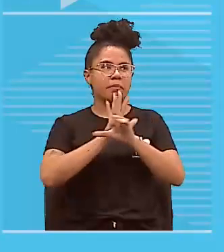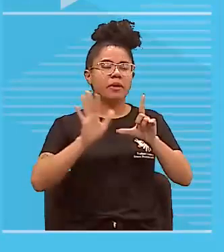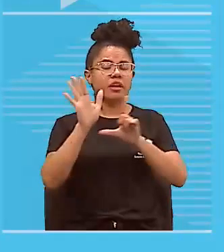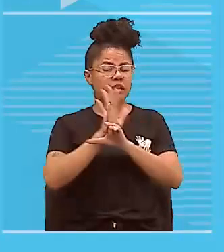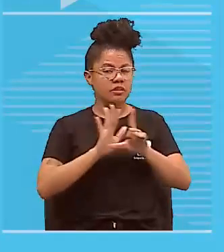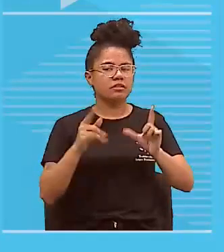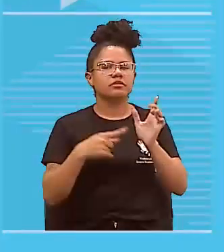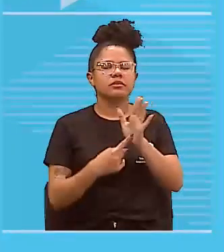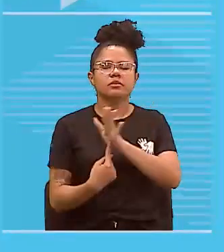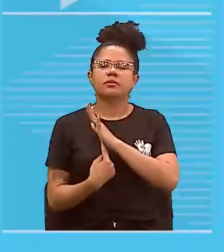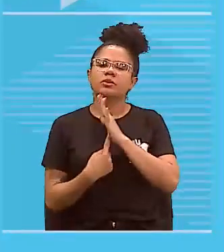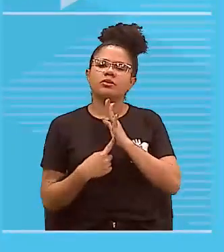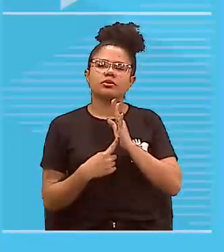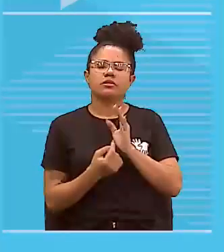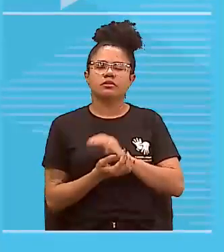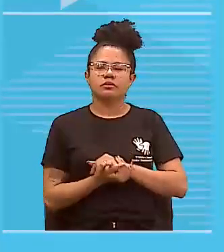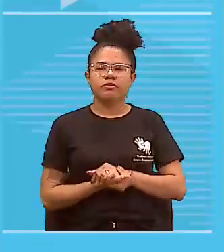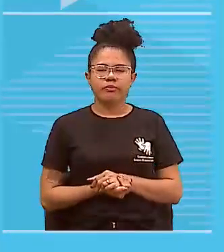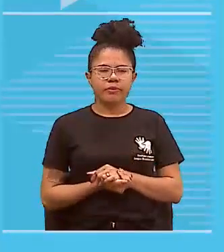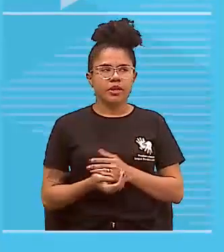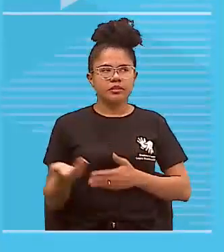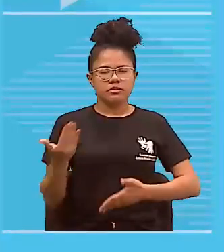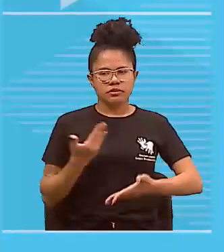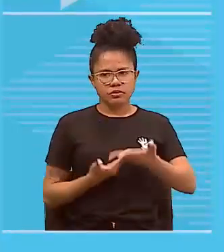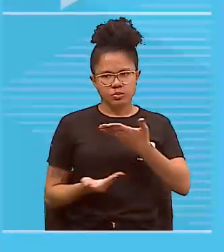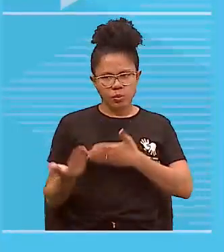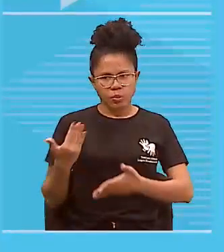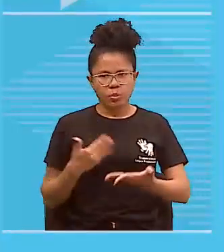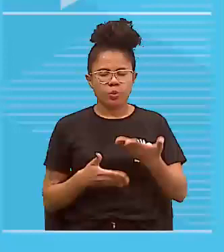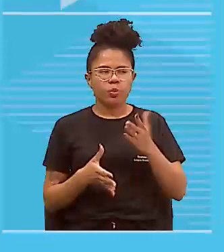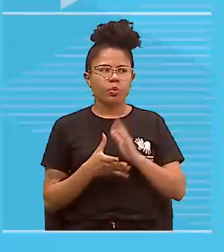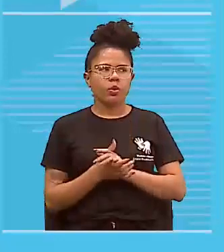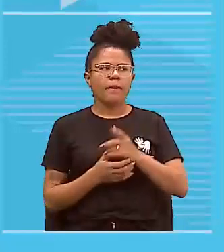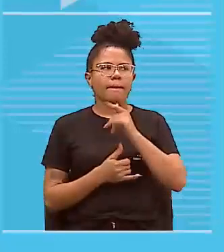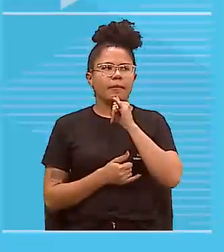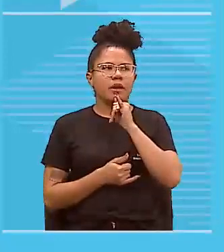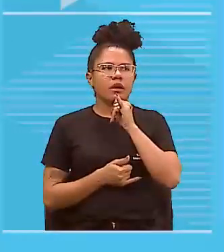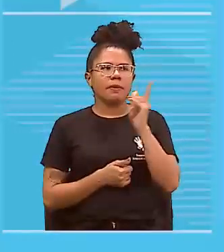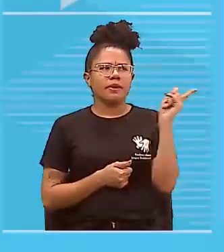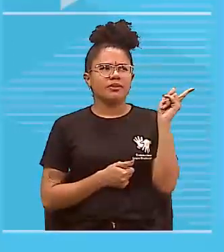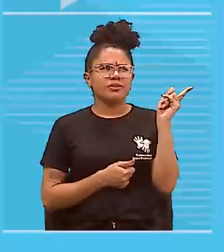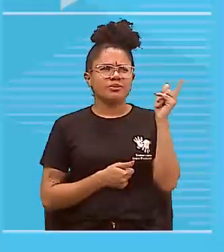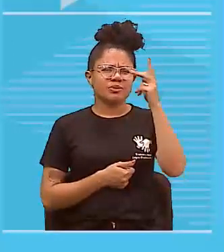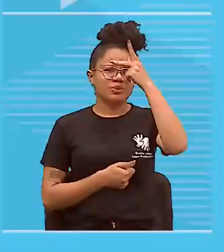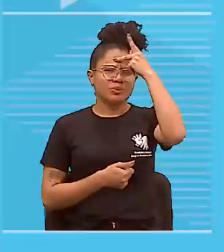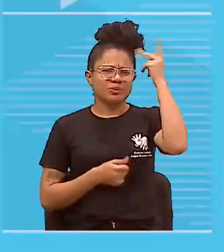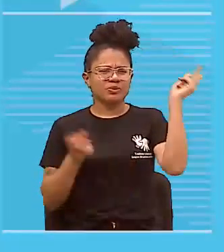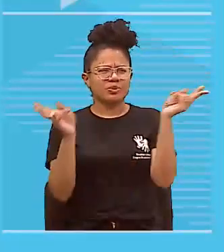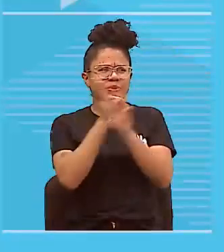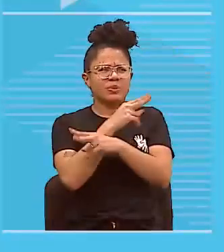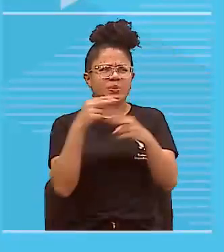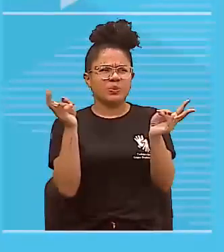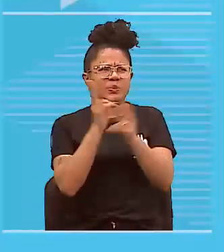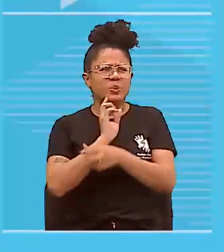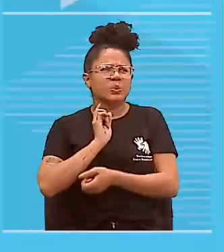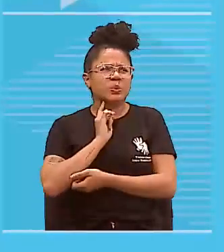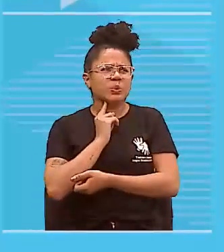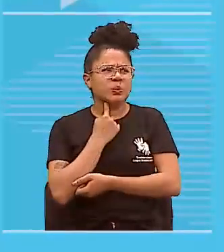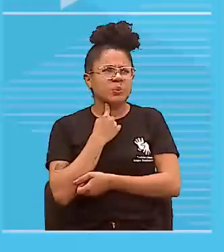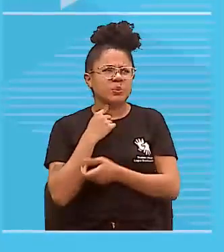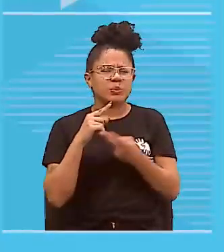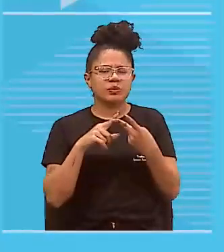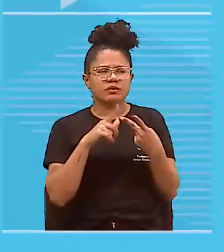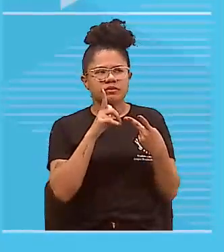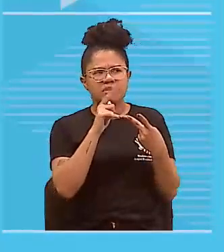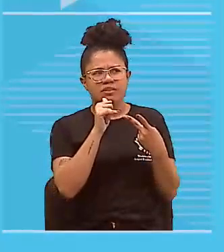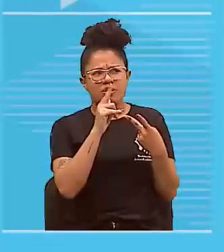vão trazer as relações, né? Aqui uma pessoa com muita fumaça, aqui, ó, um corpo d'água cheio